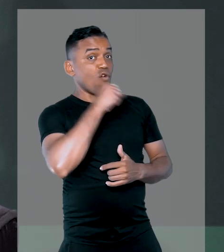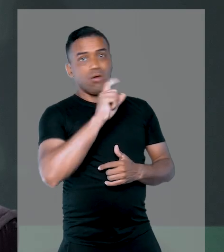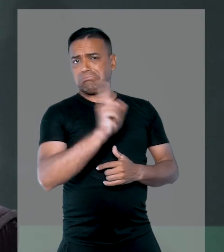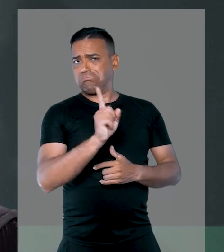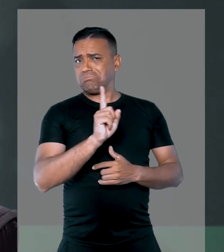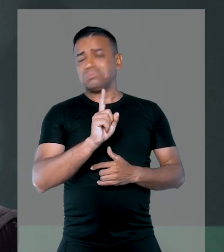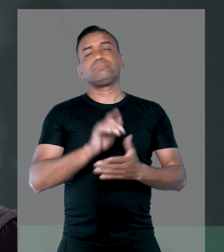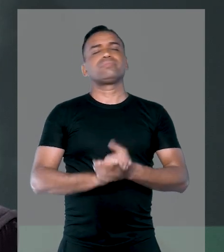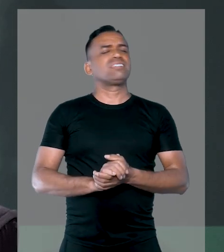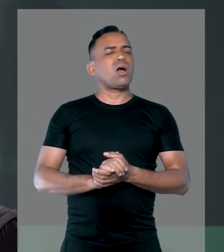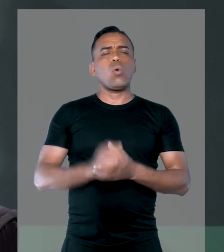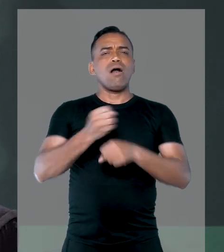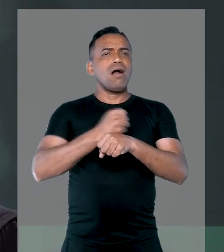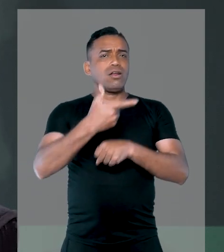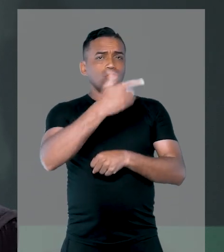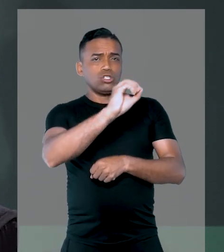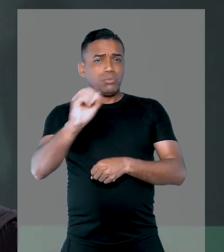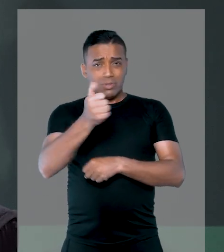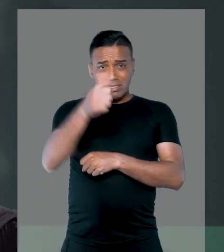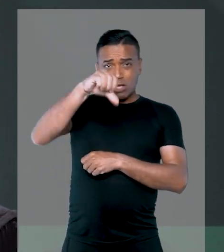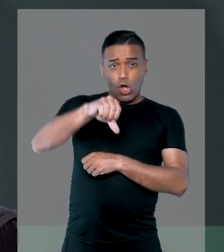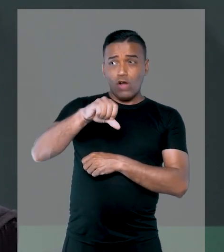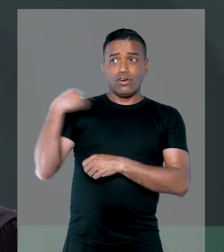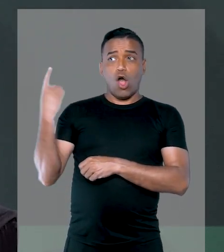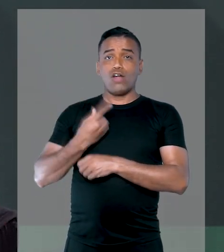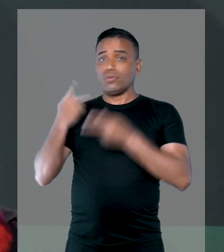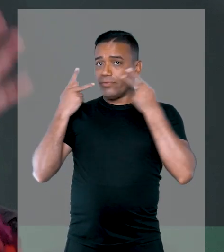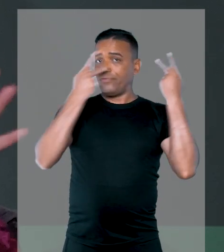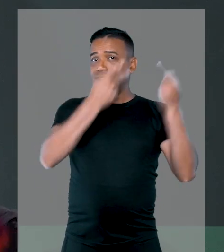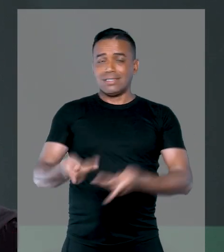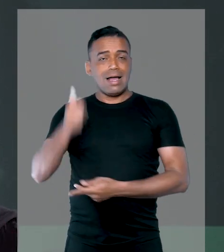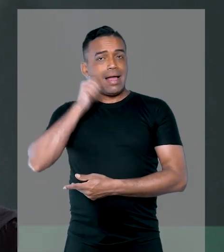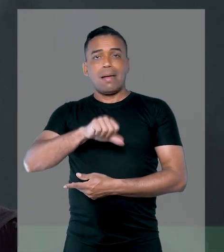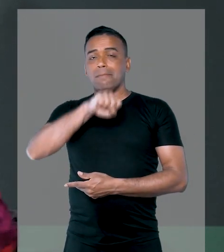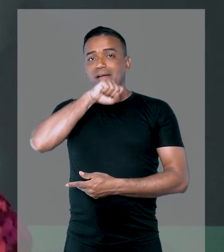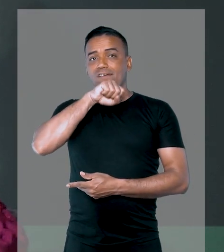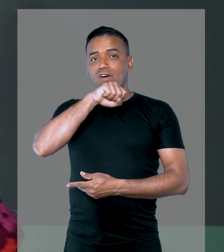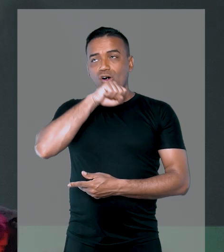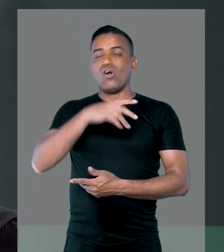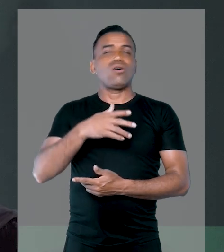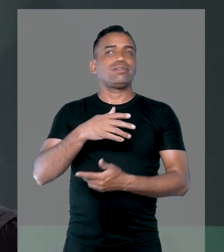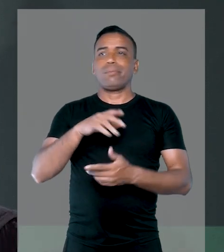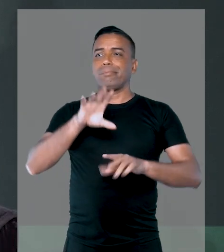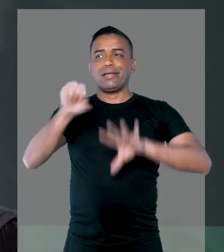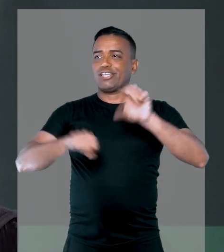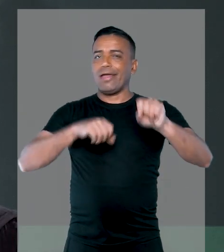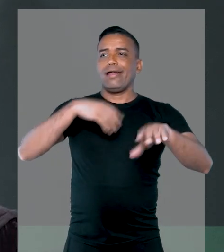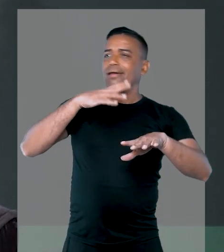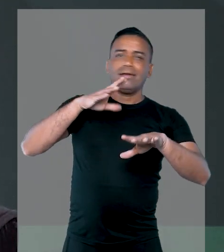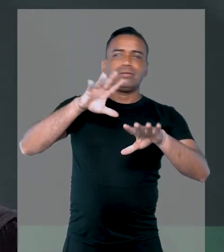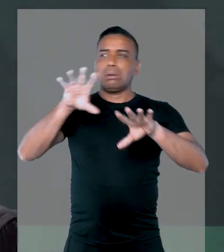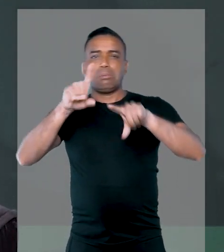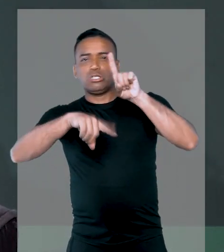dia, em 2019, que a gente estava na casa da minha avó, fazendo uma das coisas que eu mais amo, que é mexer em coisa antiga. E aí meu